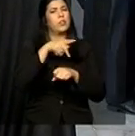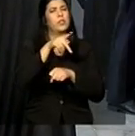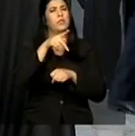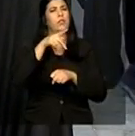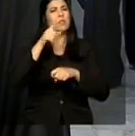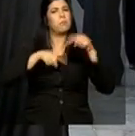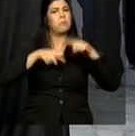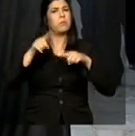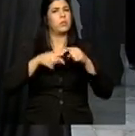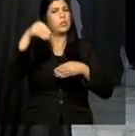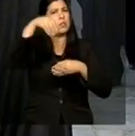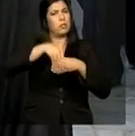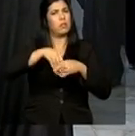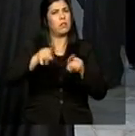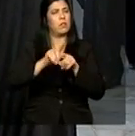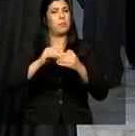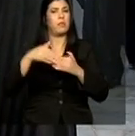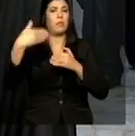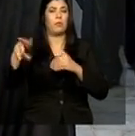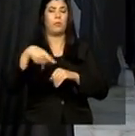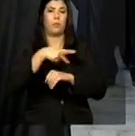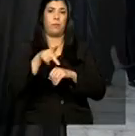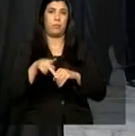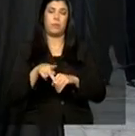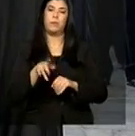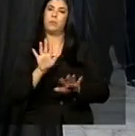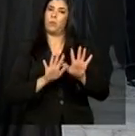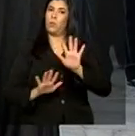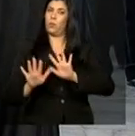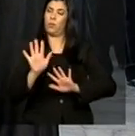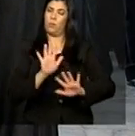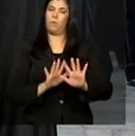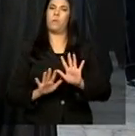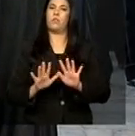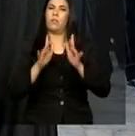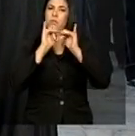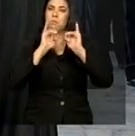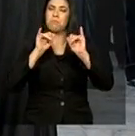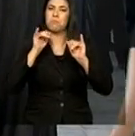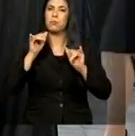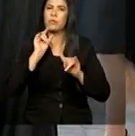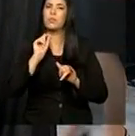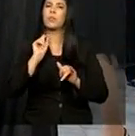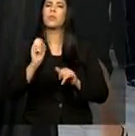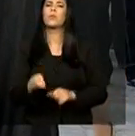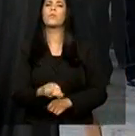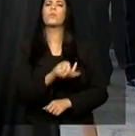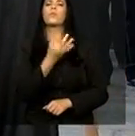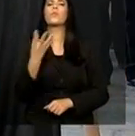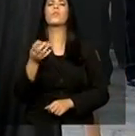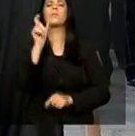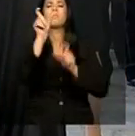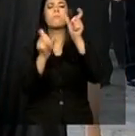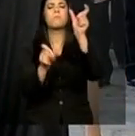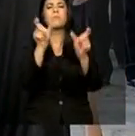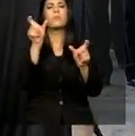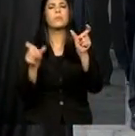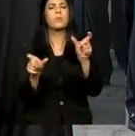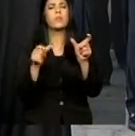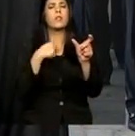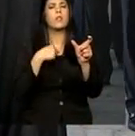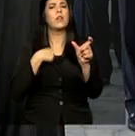é bastante prudente que se seja bastante cuidadoso, dizendo quais são os atores